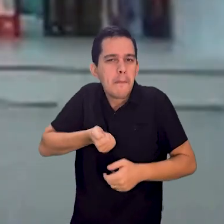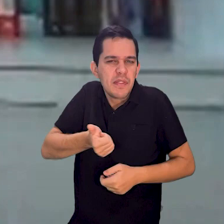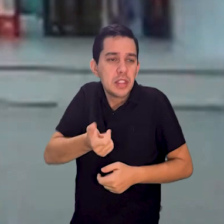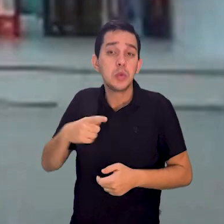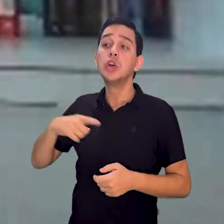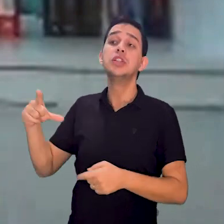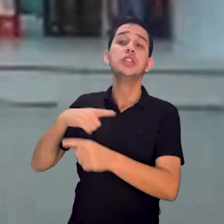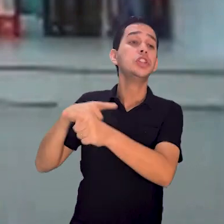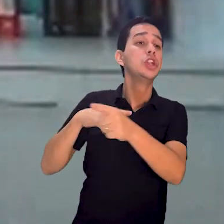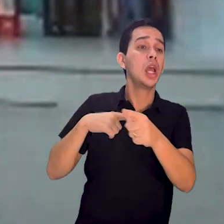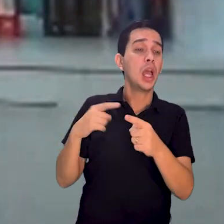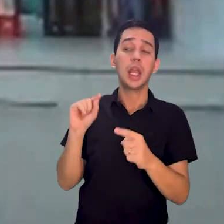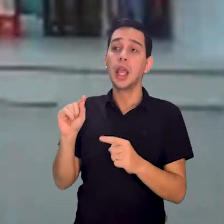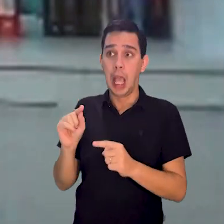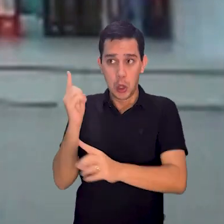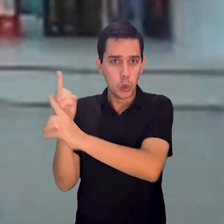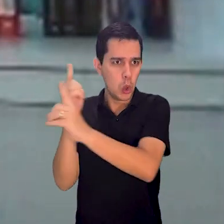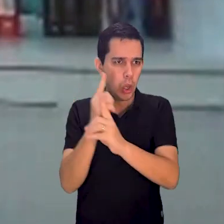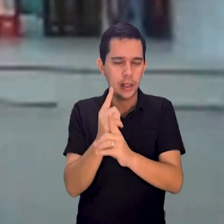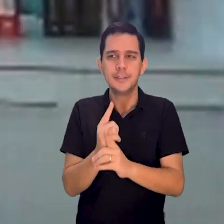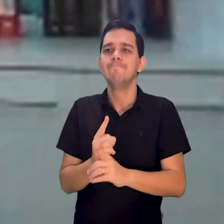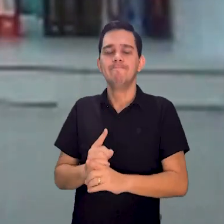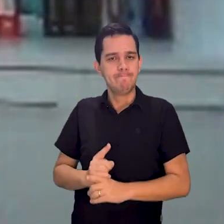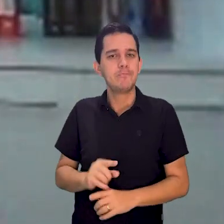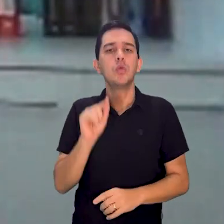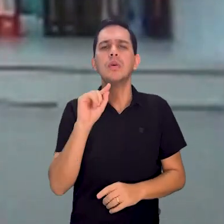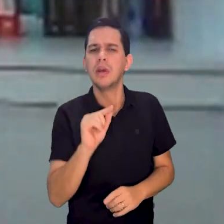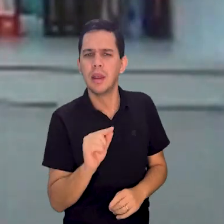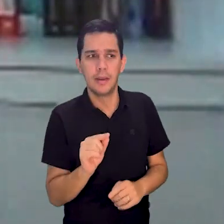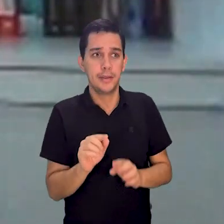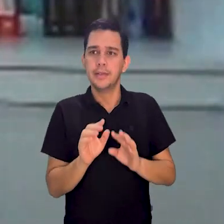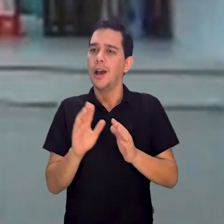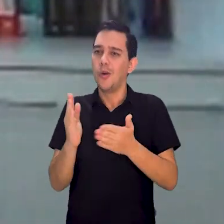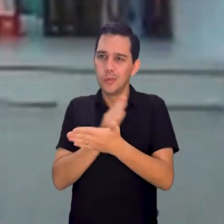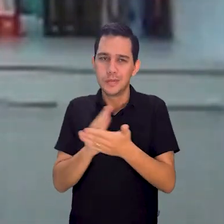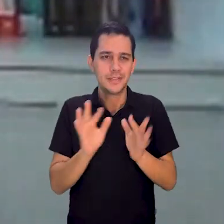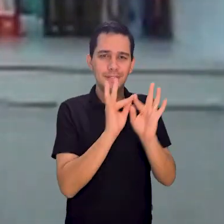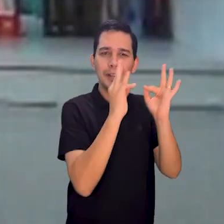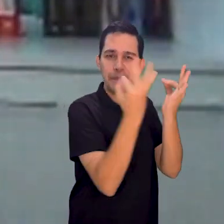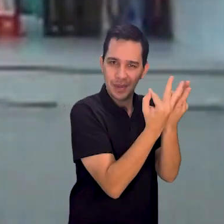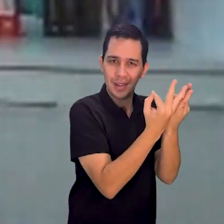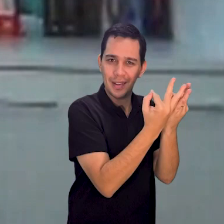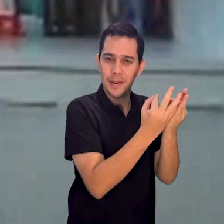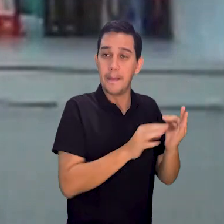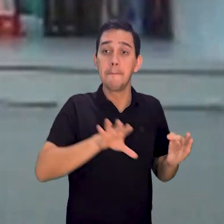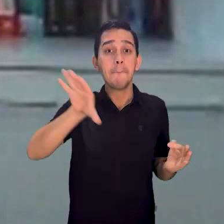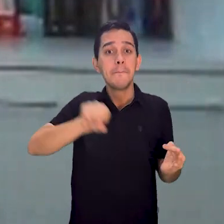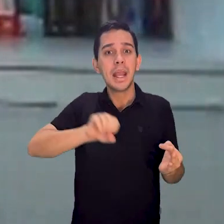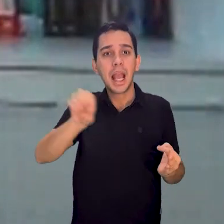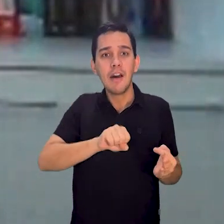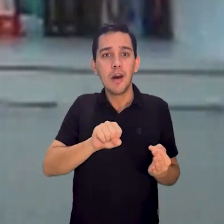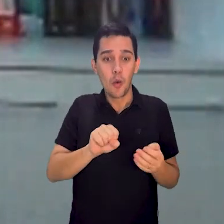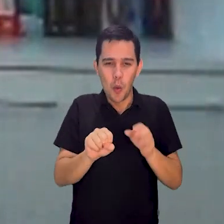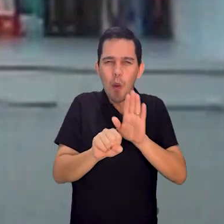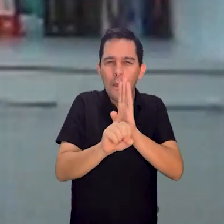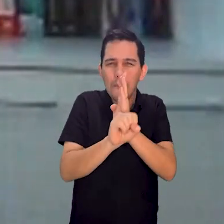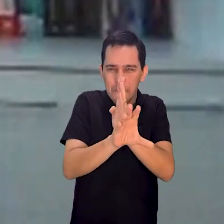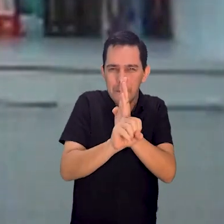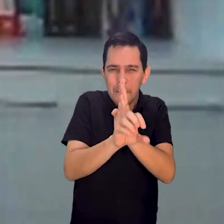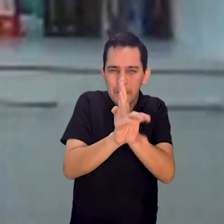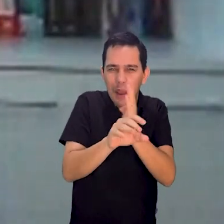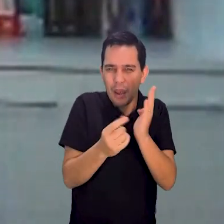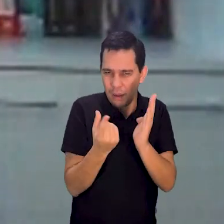nós encontramos diversas situações de abuso financeiro, porque pacientes que nós descobrimos que tinham o